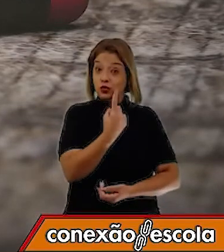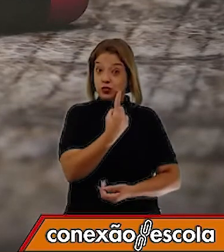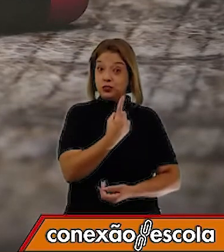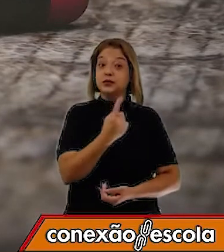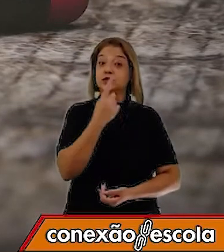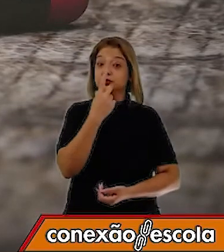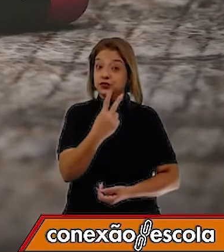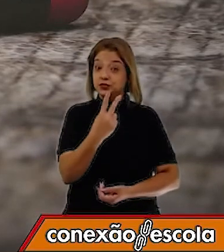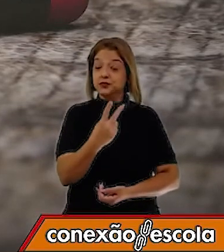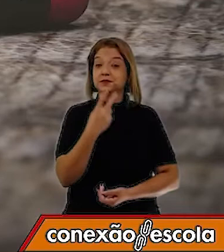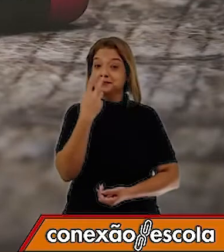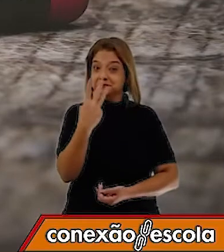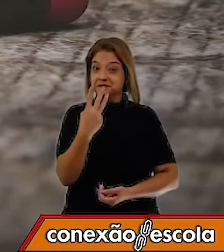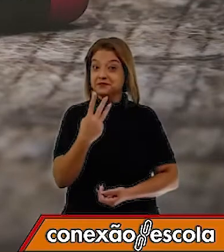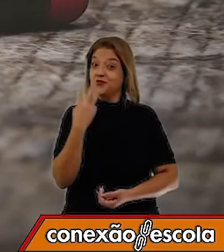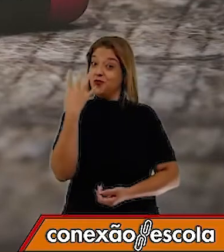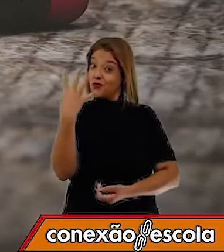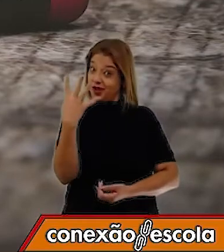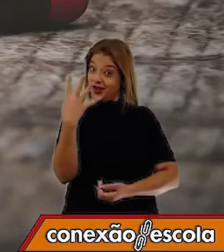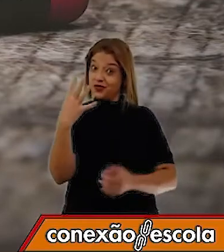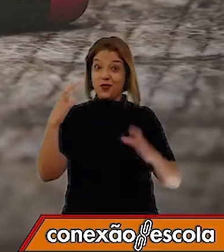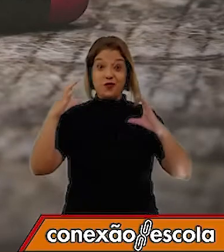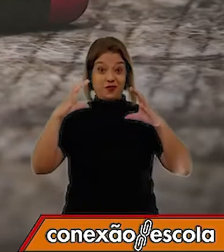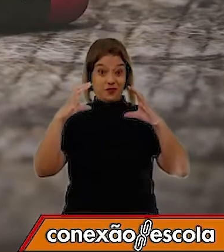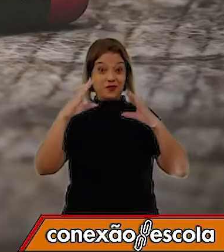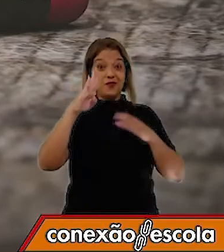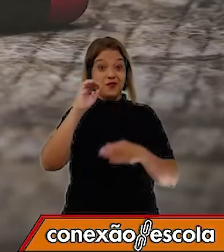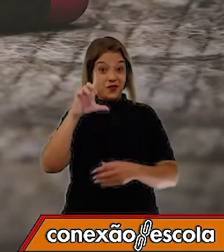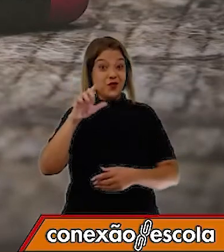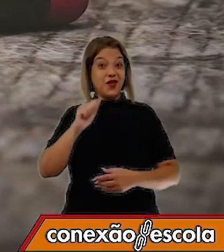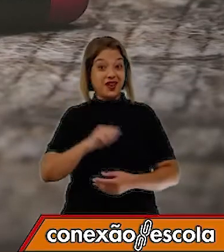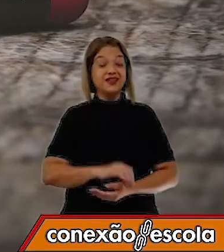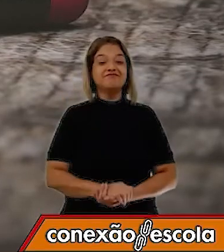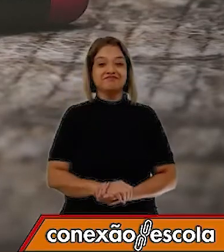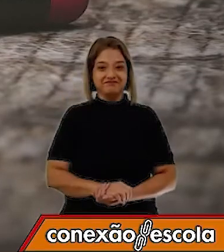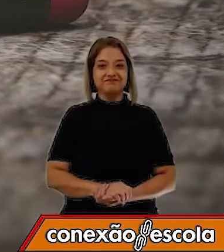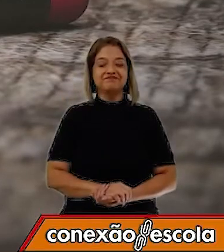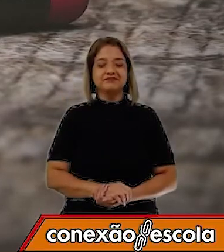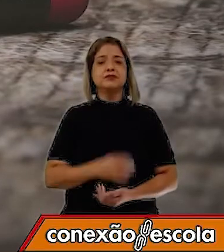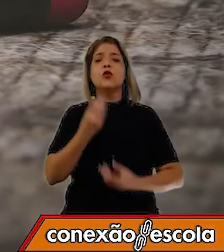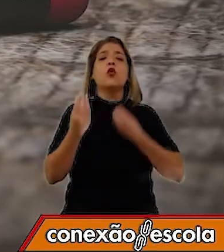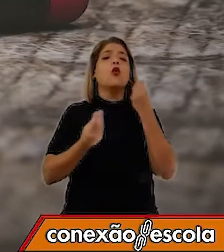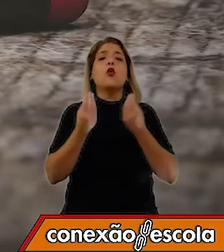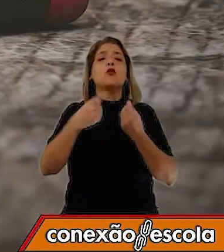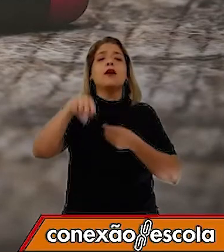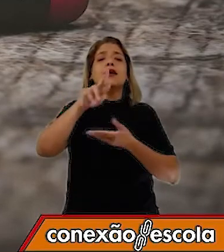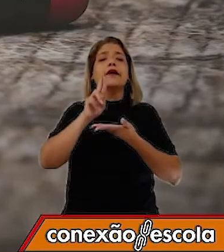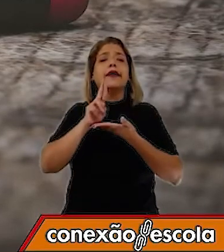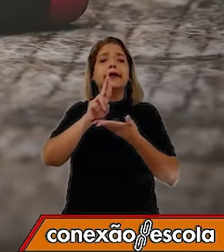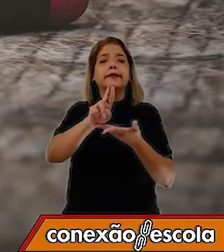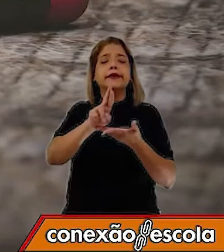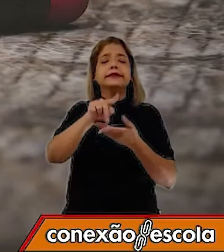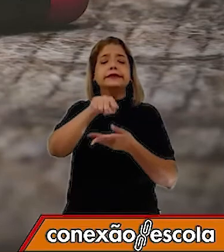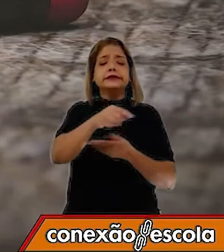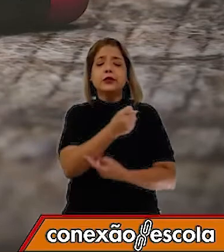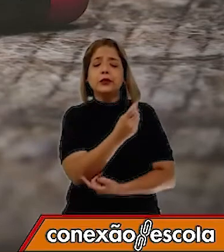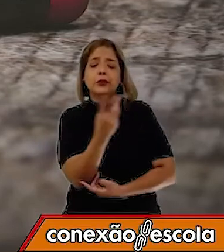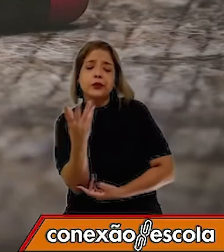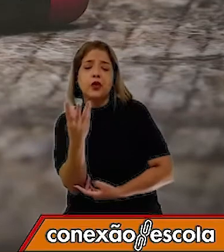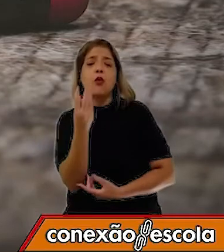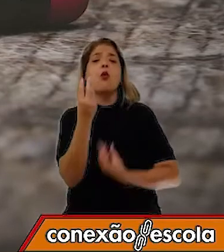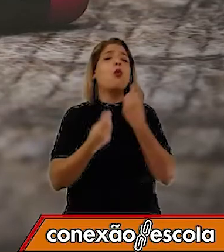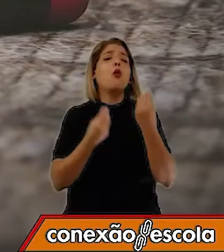1, 2, 3, 4 bolas. Então, como que a gente pode representar essa